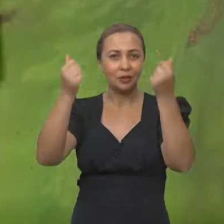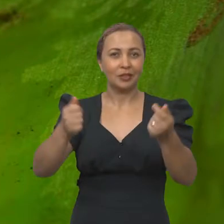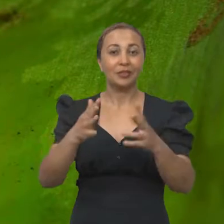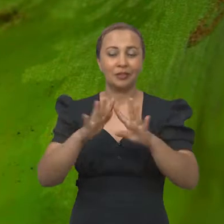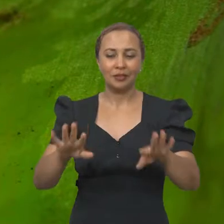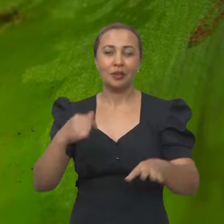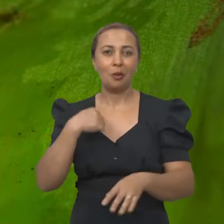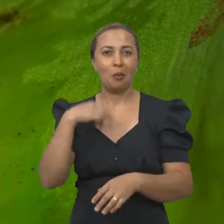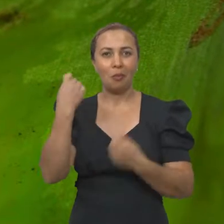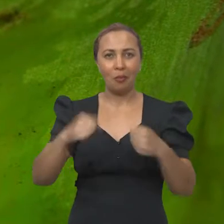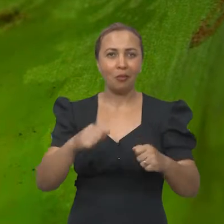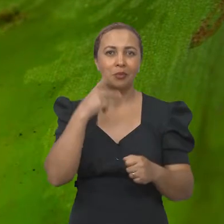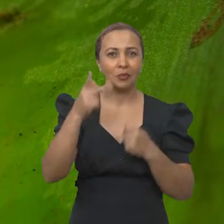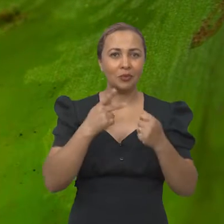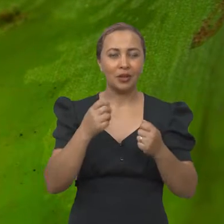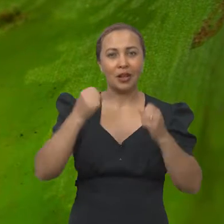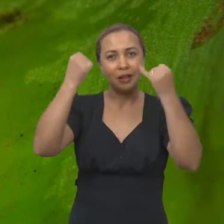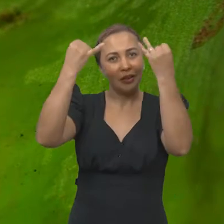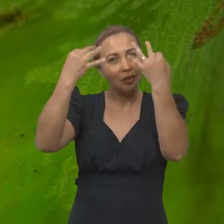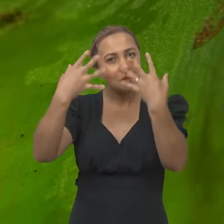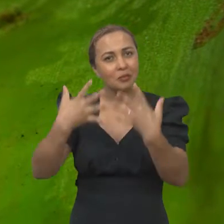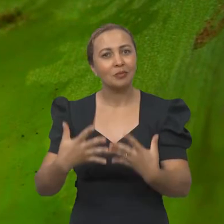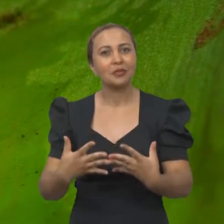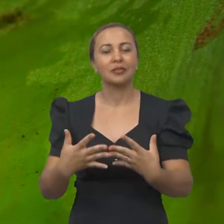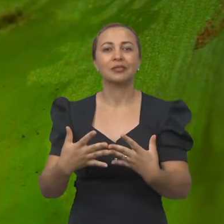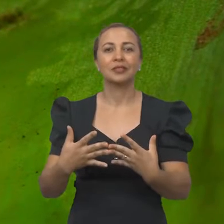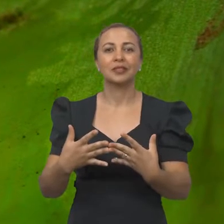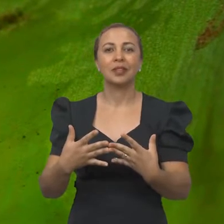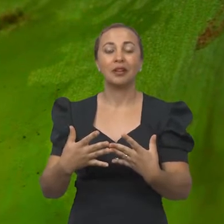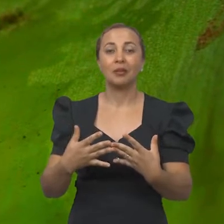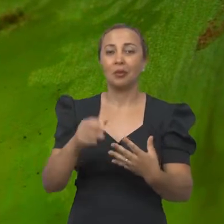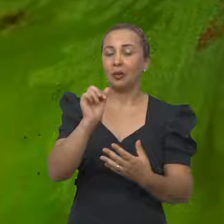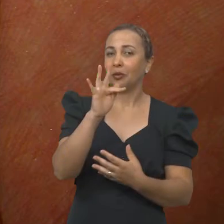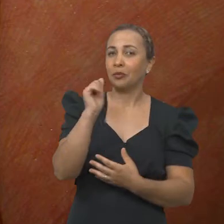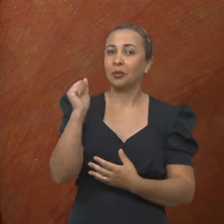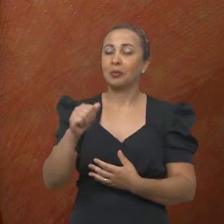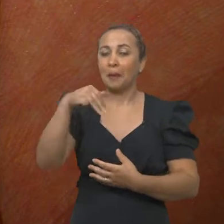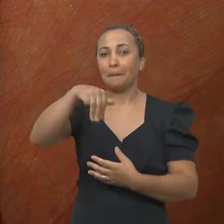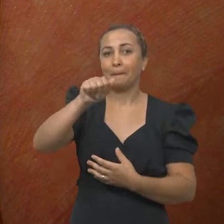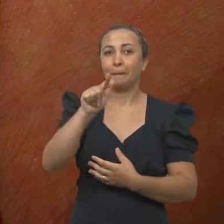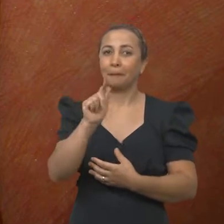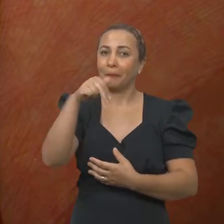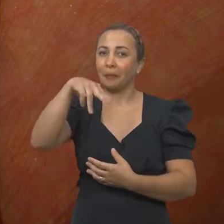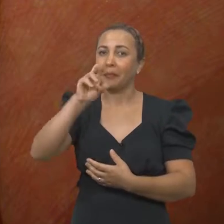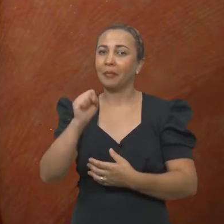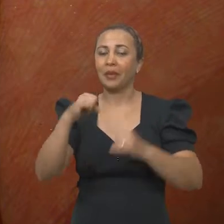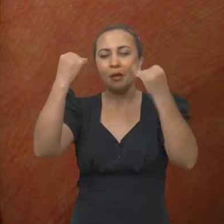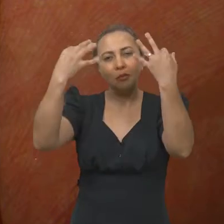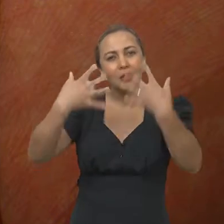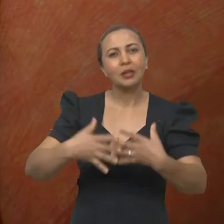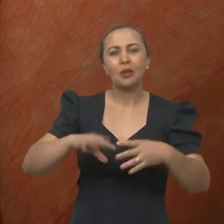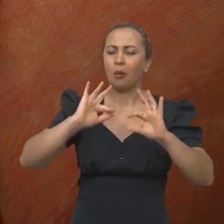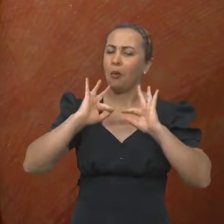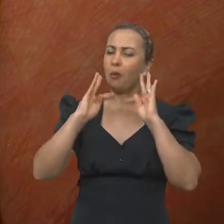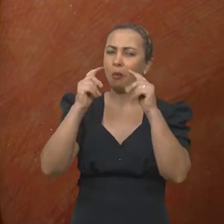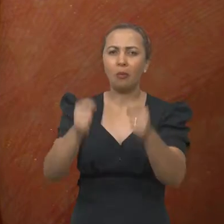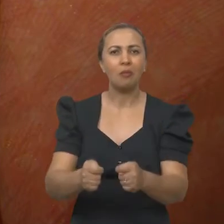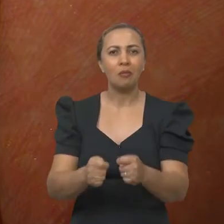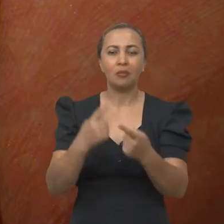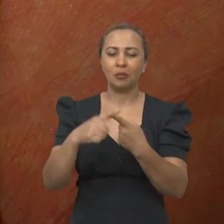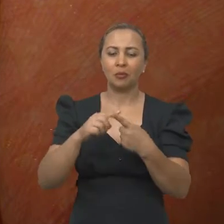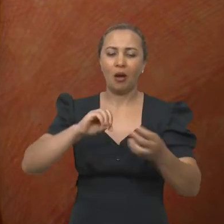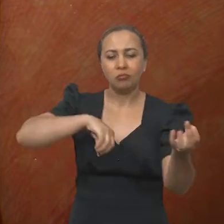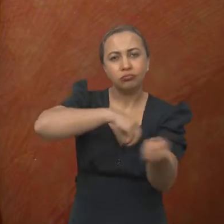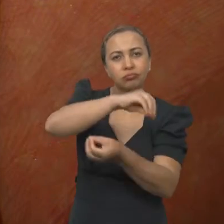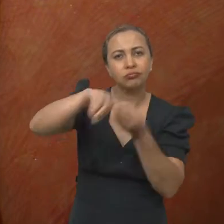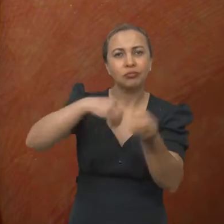naturezas. Então, eu posso dizer que a descrição do Phyllodytes magnus ela é uma descrição muito completa, porque